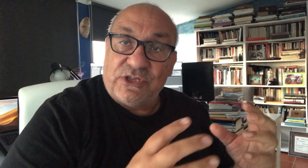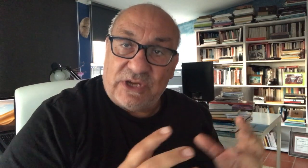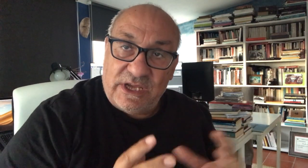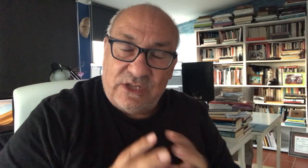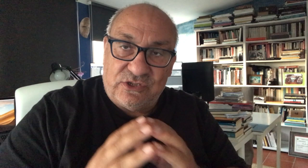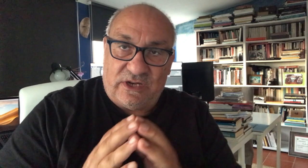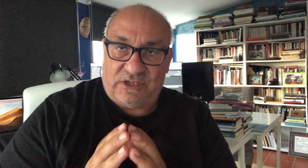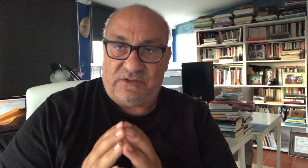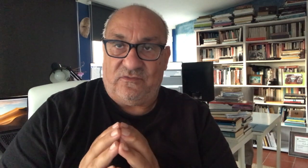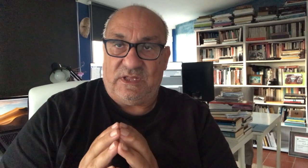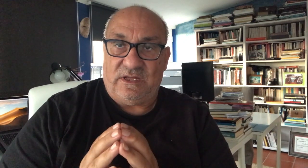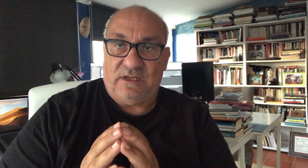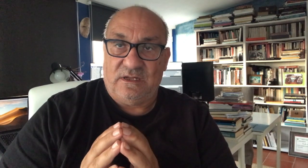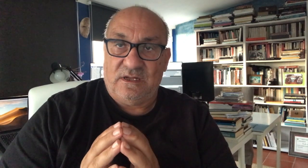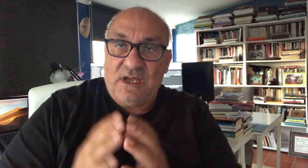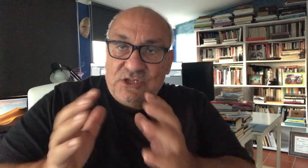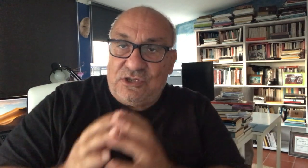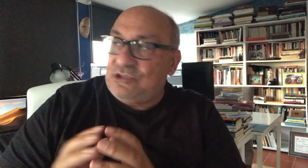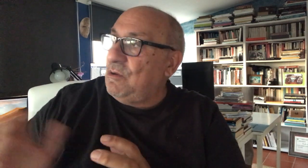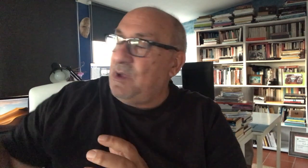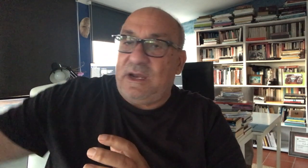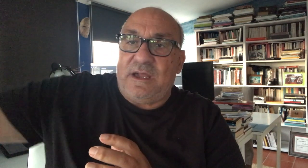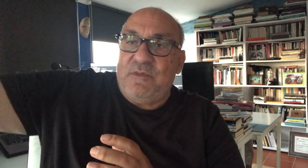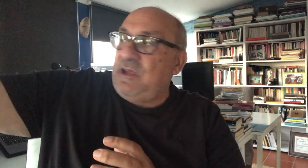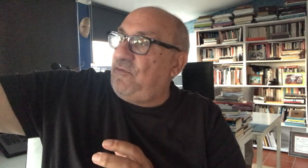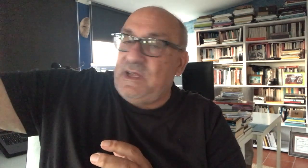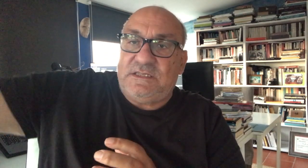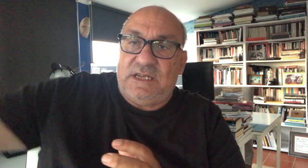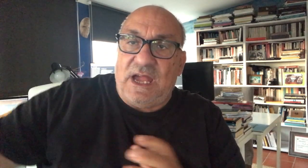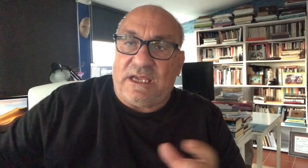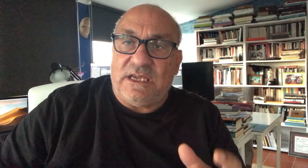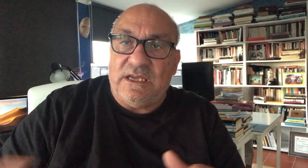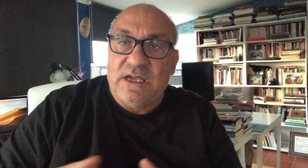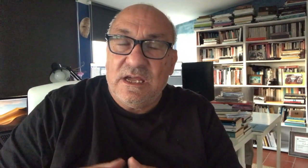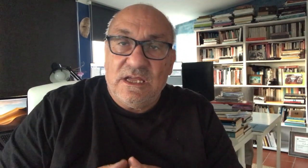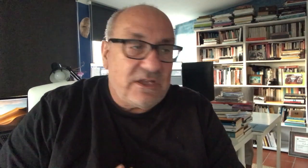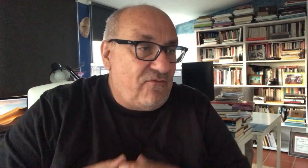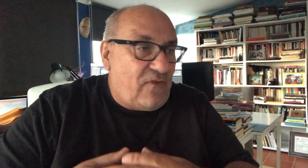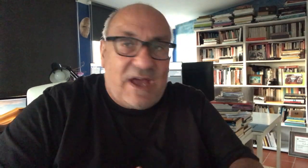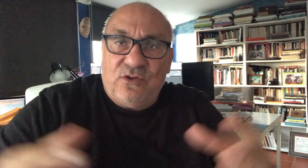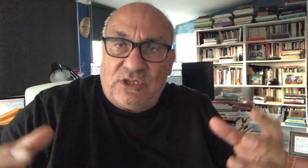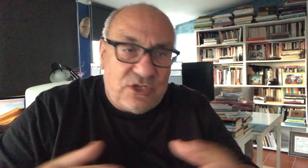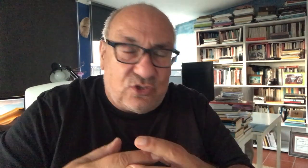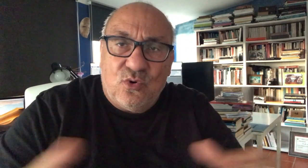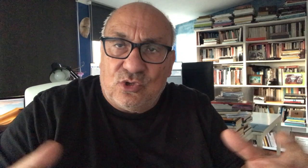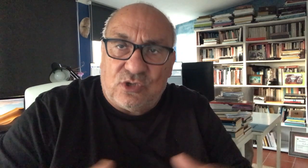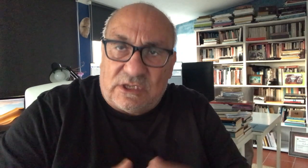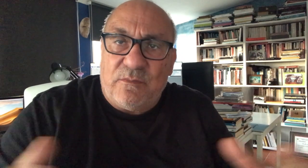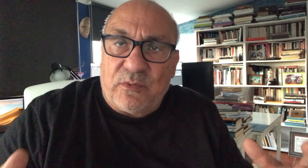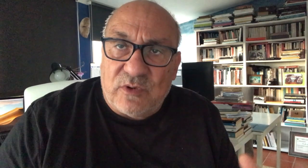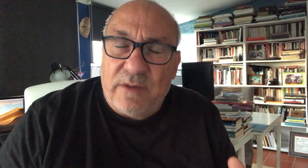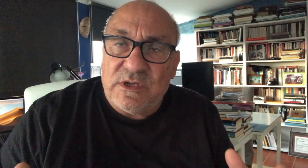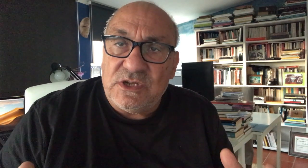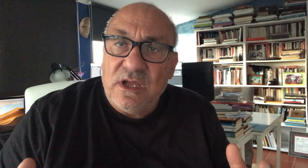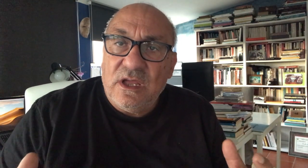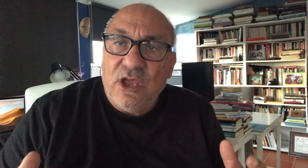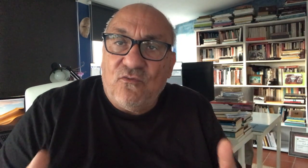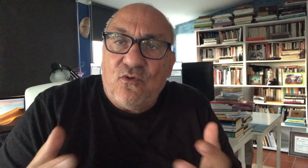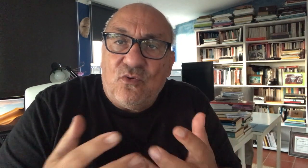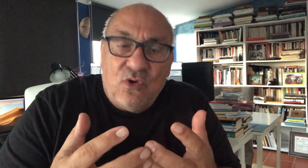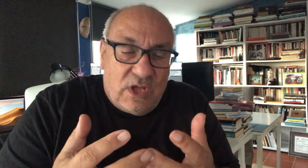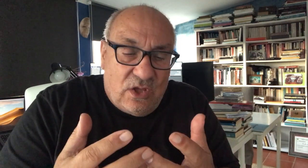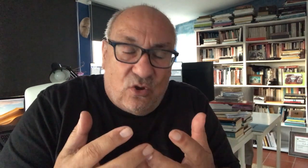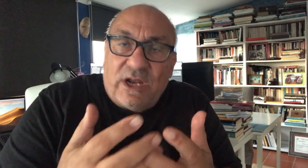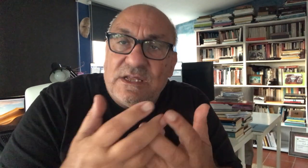mais descontraídos na nossa vida. Se eu souber que a minha freguesia aqui tem vários, tem surtos ou tem problemas,